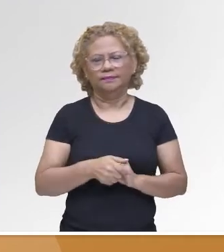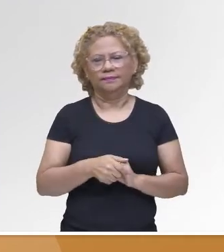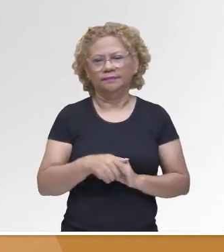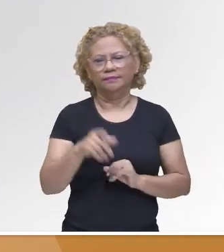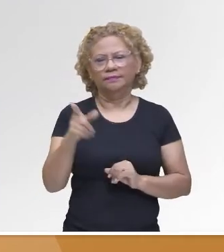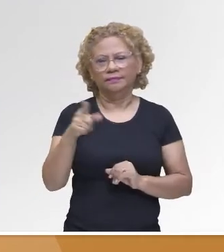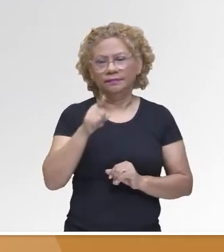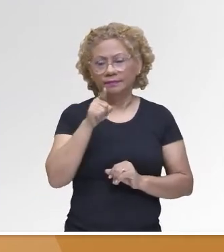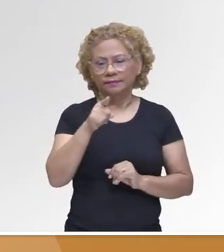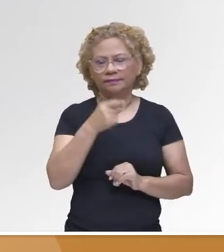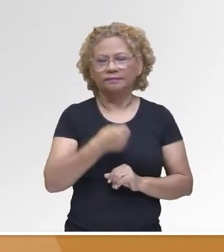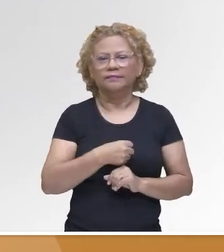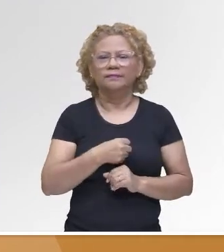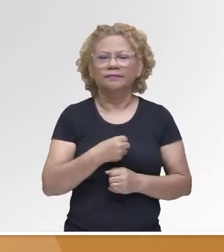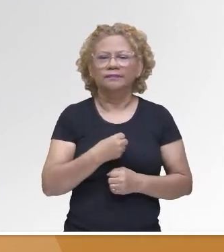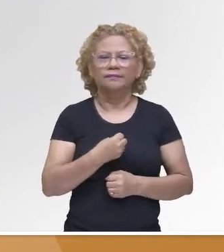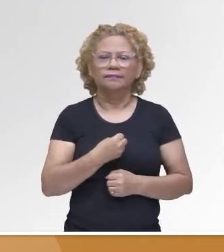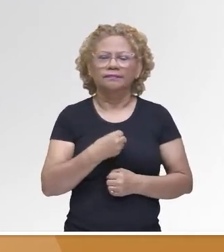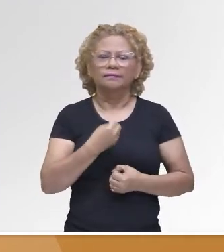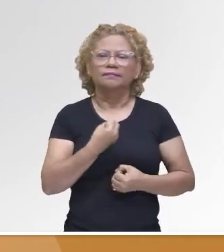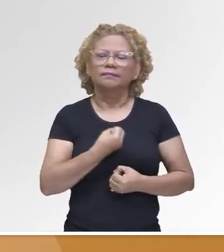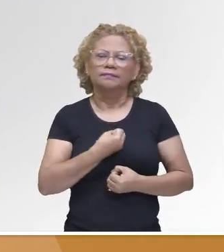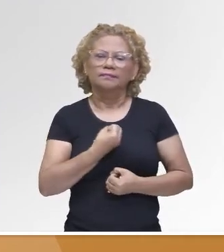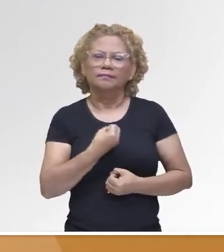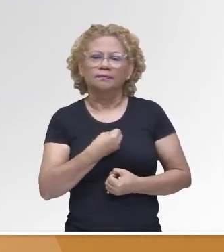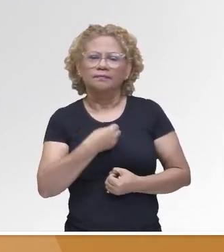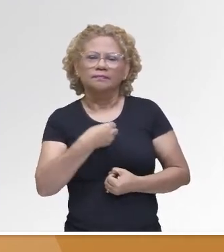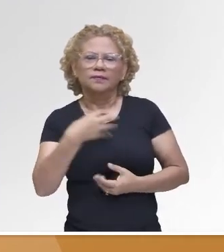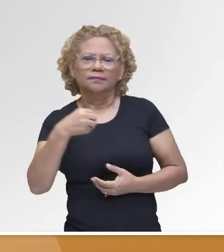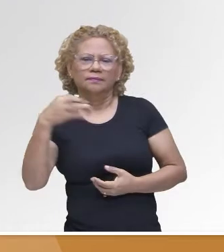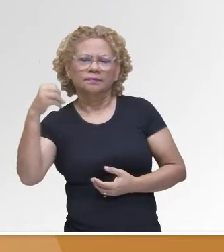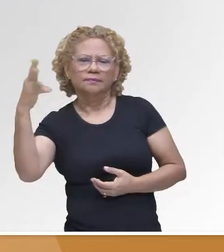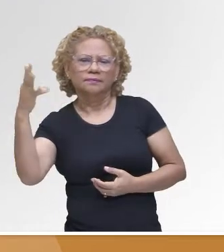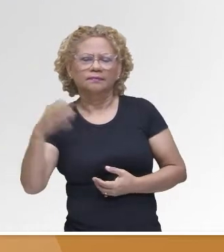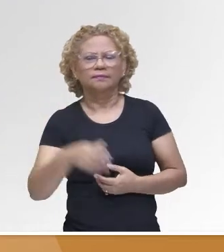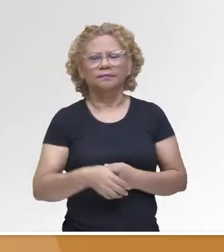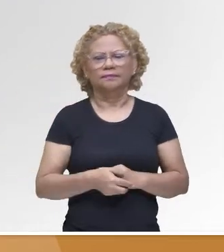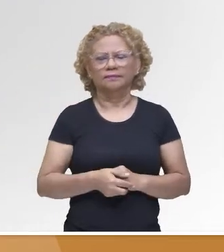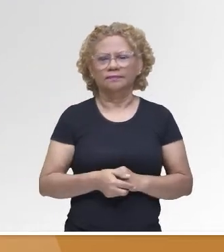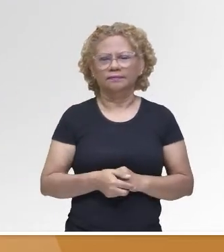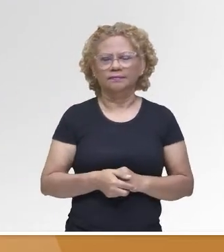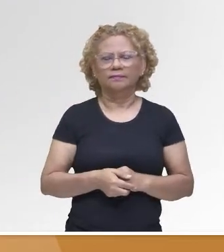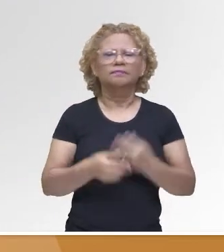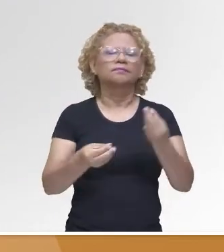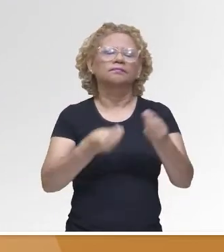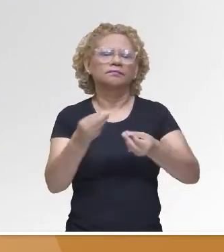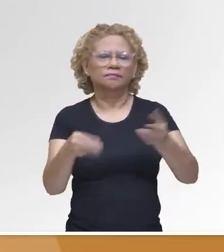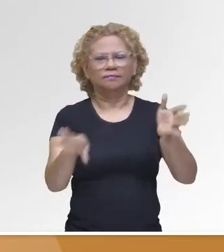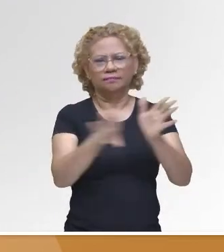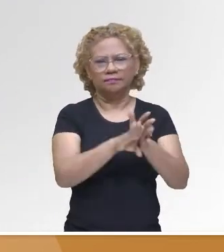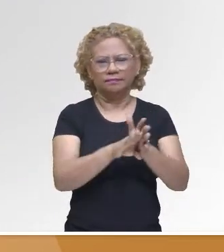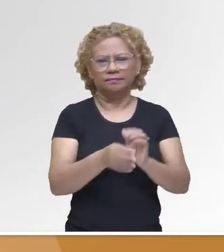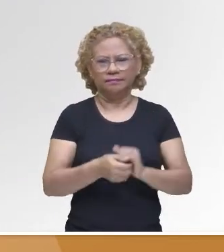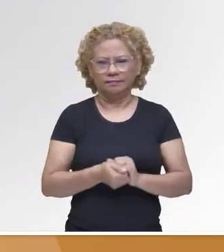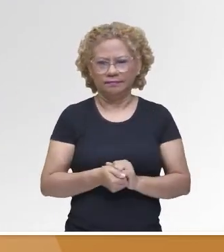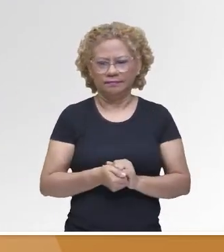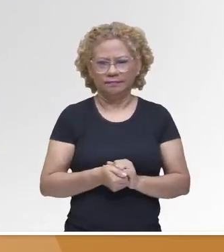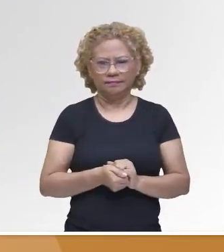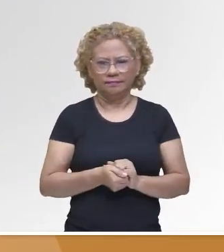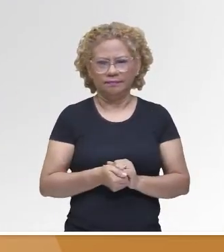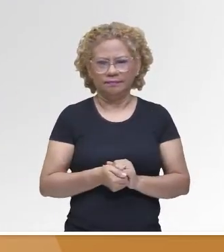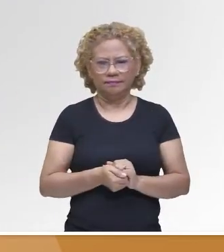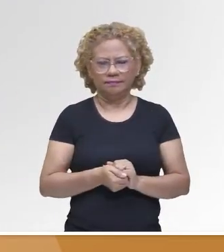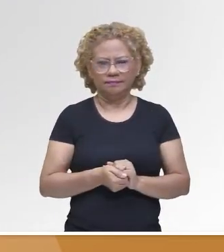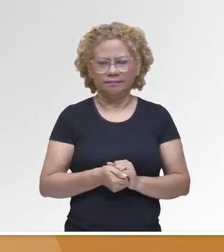né? Você já sabe onde você quer chegar. Agora, como eu vou chegar? O que eu vou